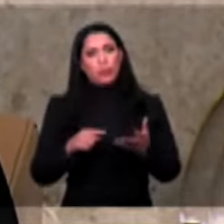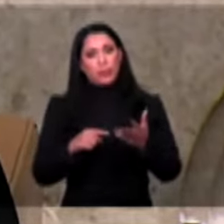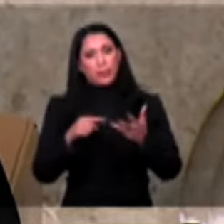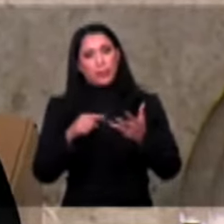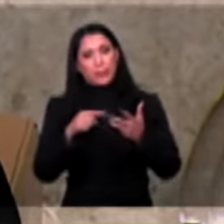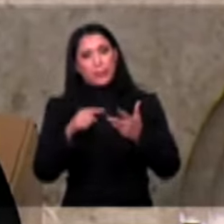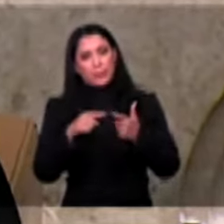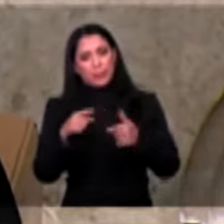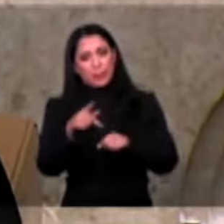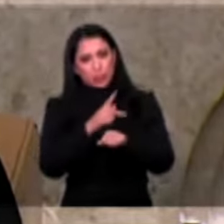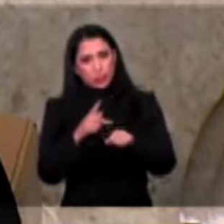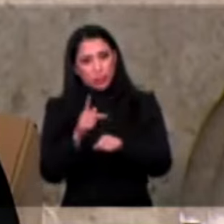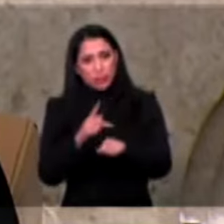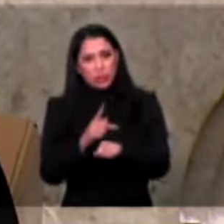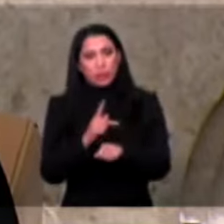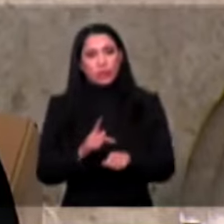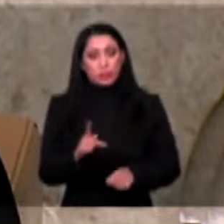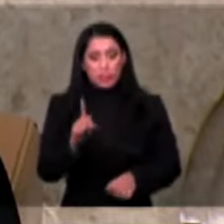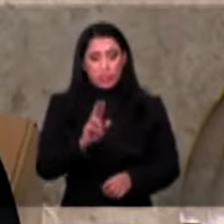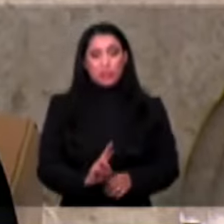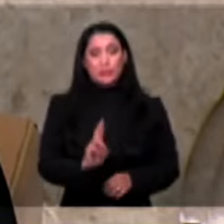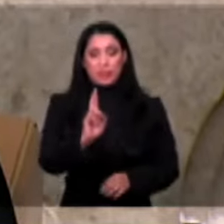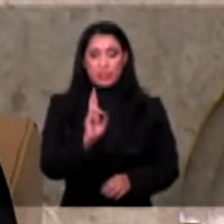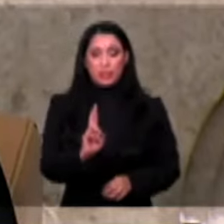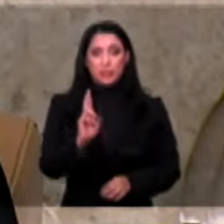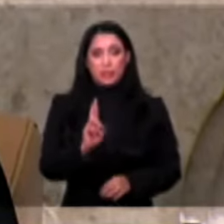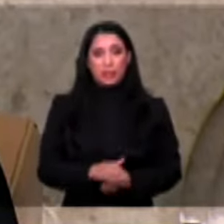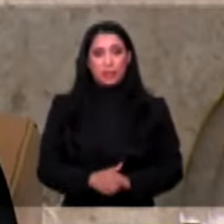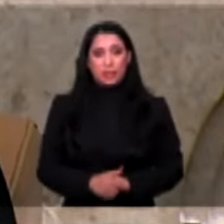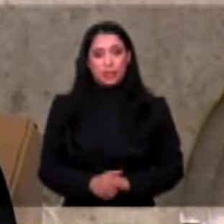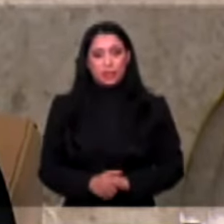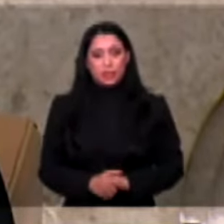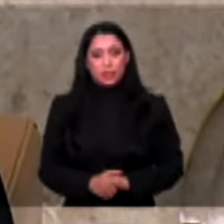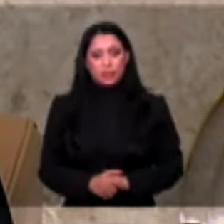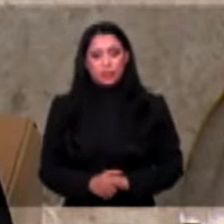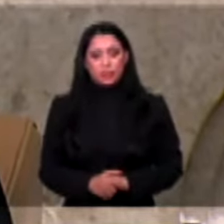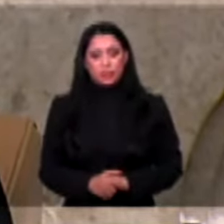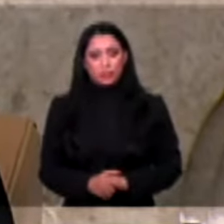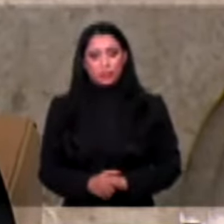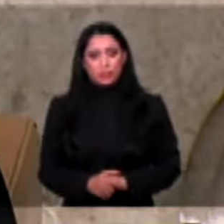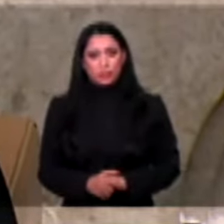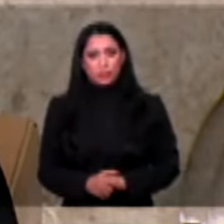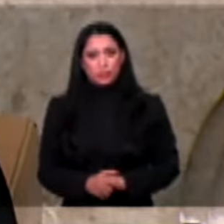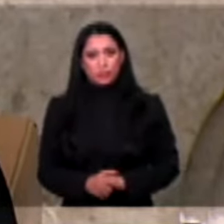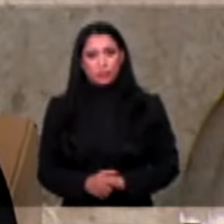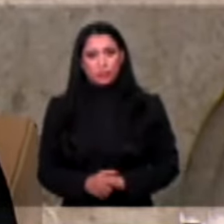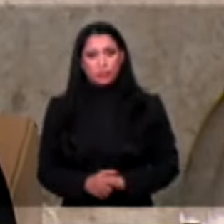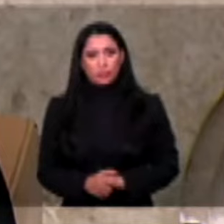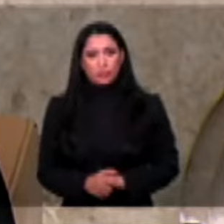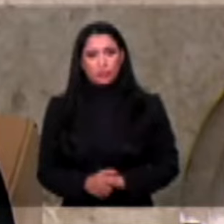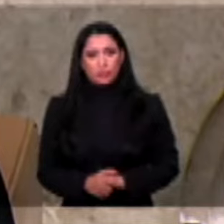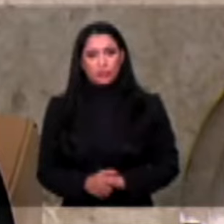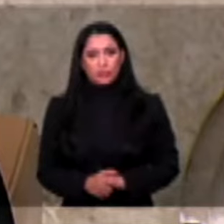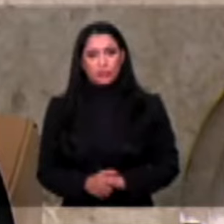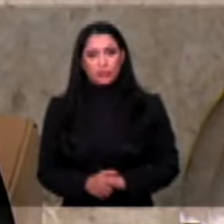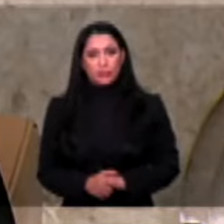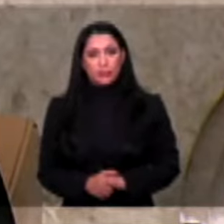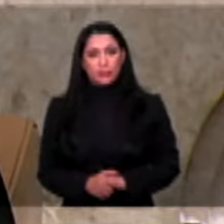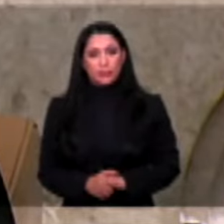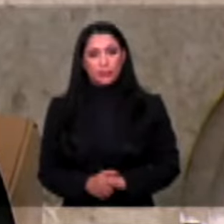Salvador, República de Gana, República de Trinidad e Tobago, República